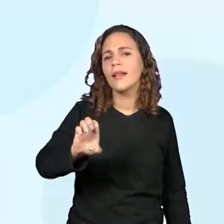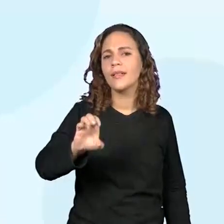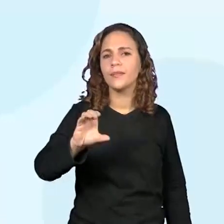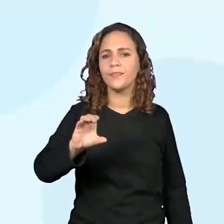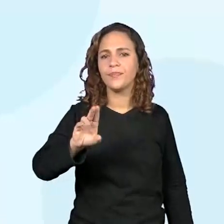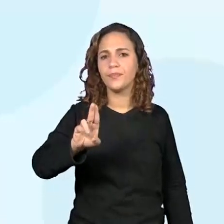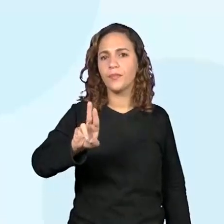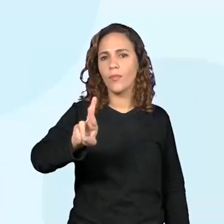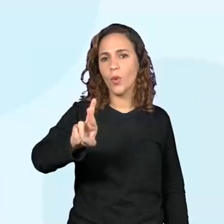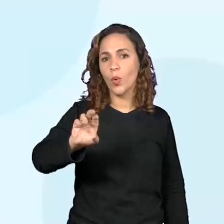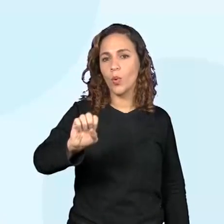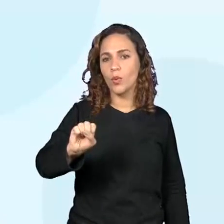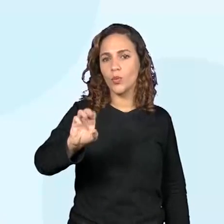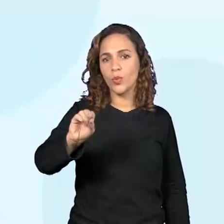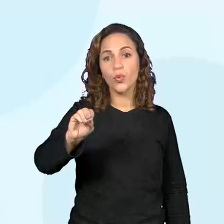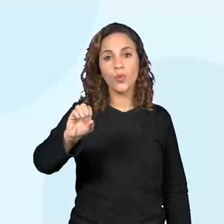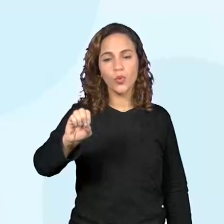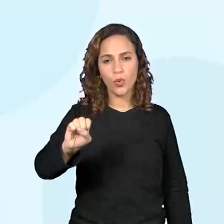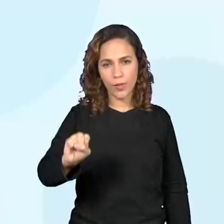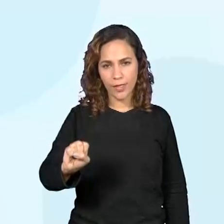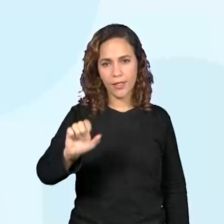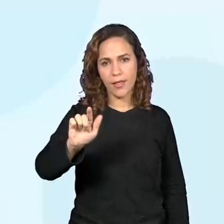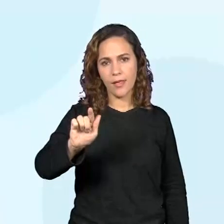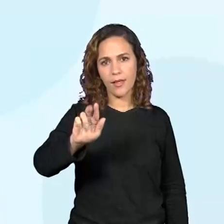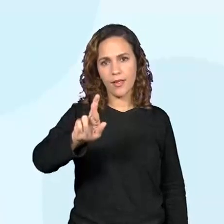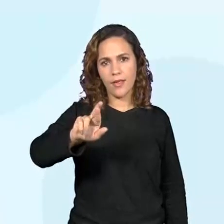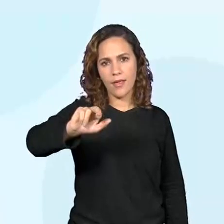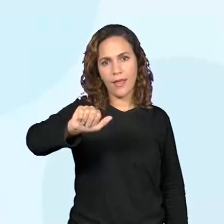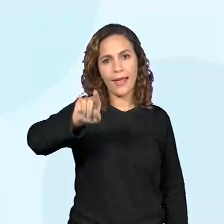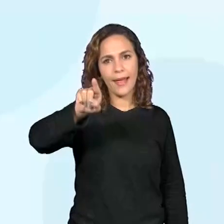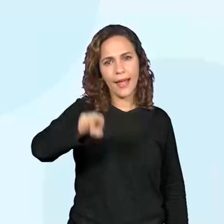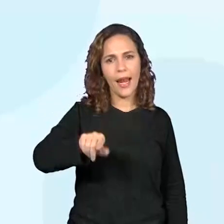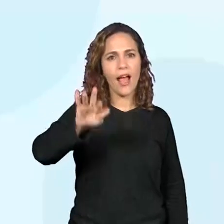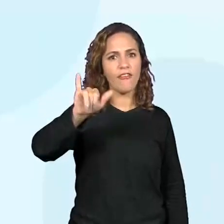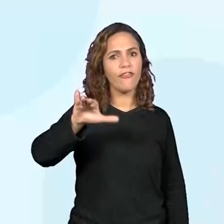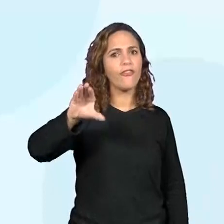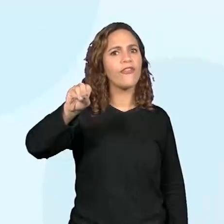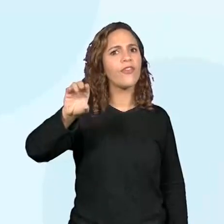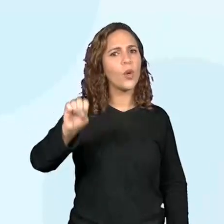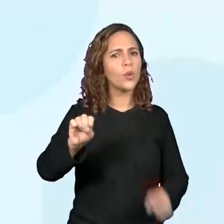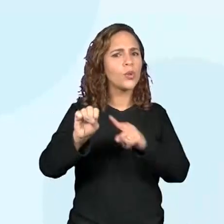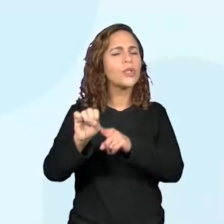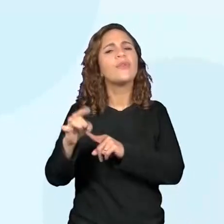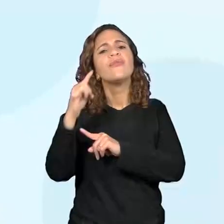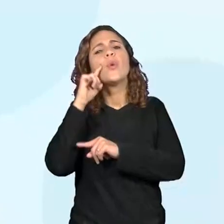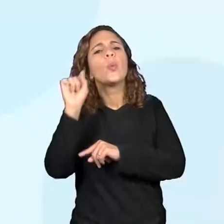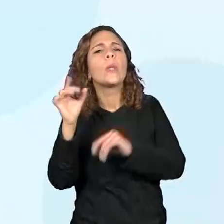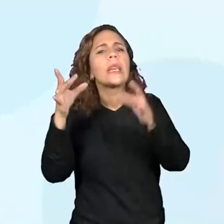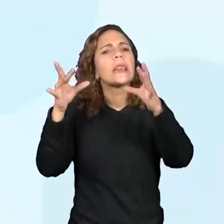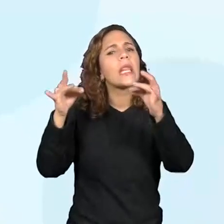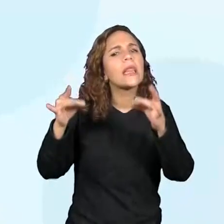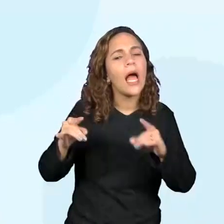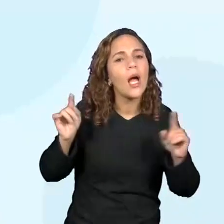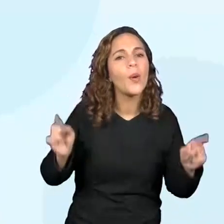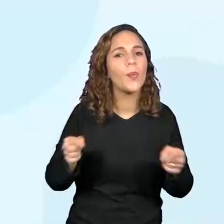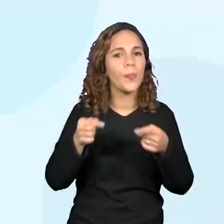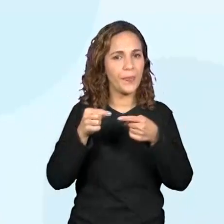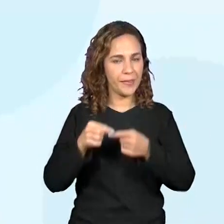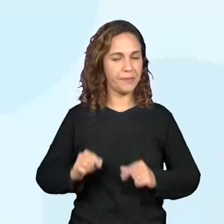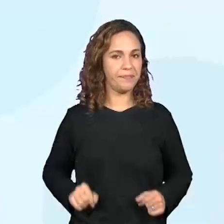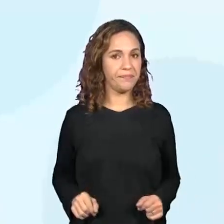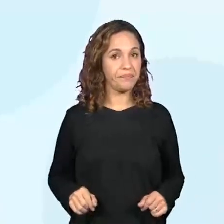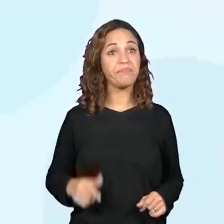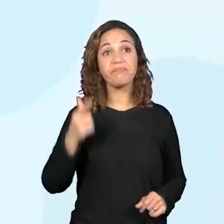vamos realizar a leitura de tirinhas e observar as características dos recursos utilizados no gênero. Então, olha